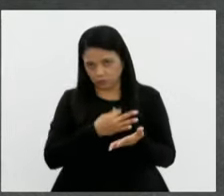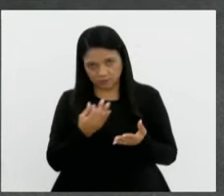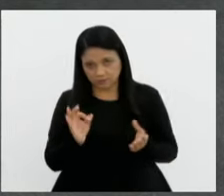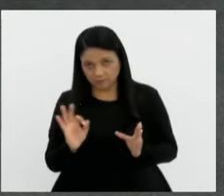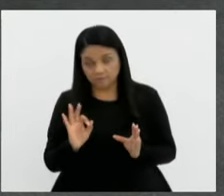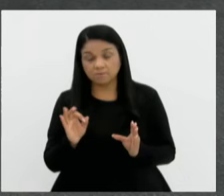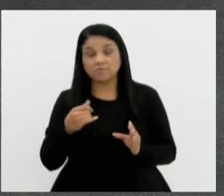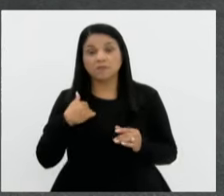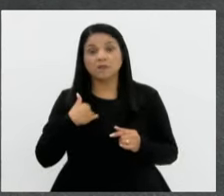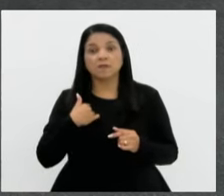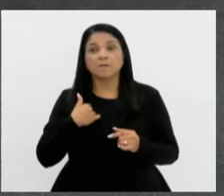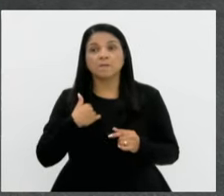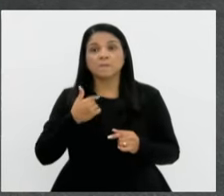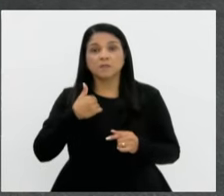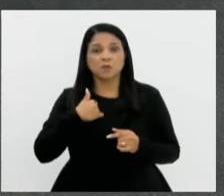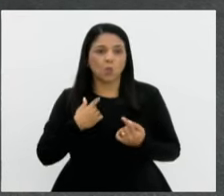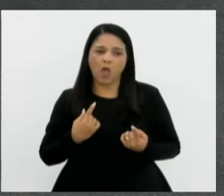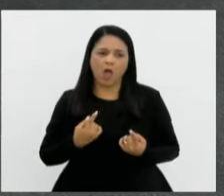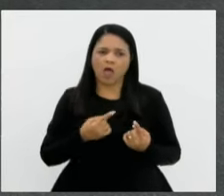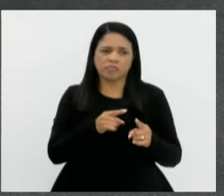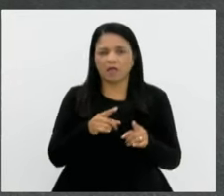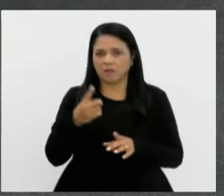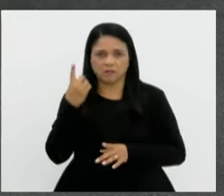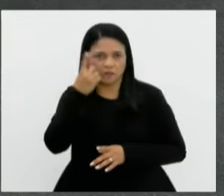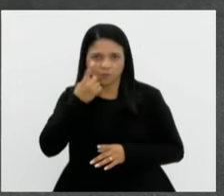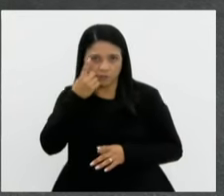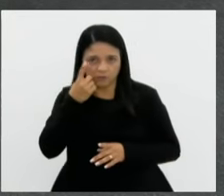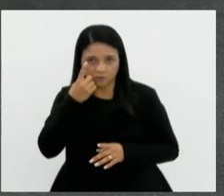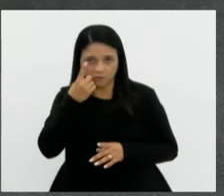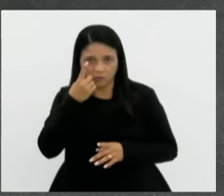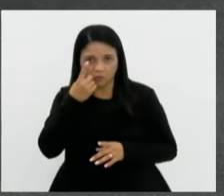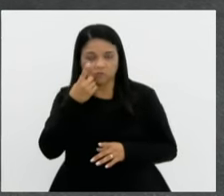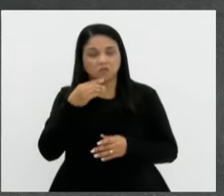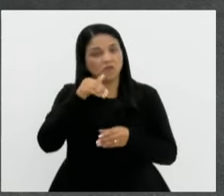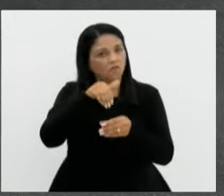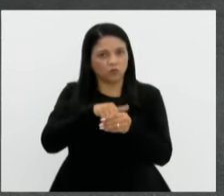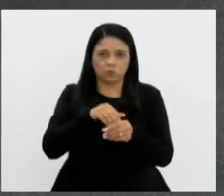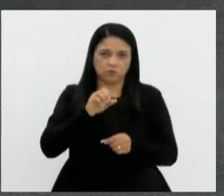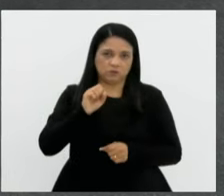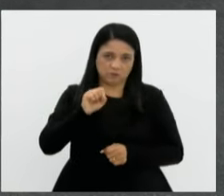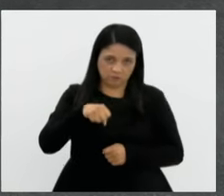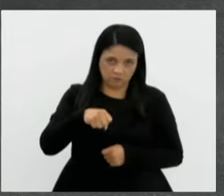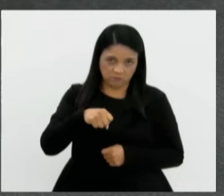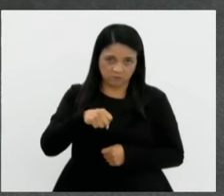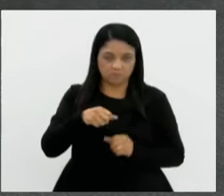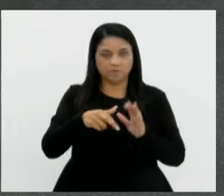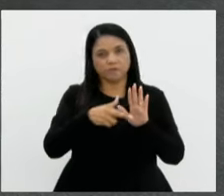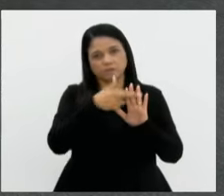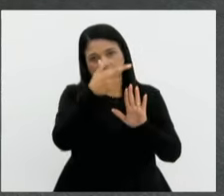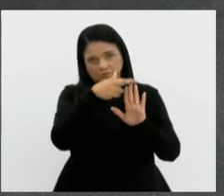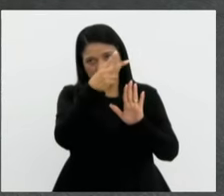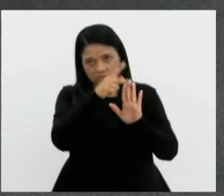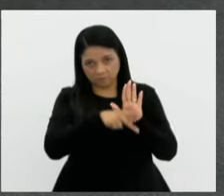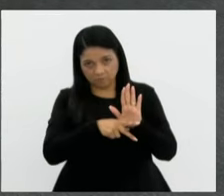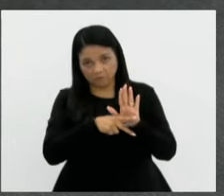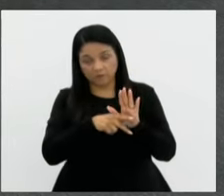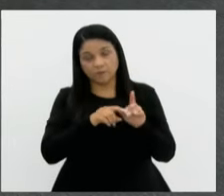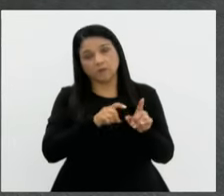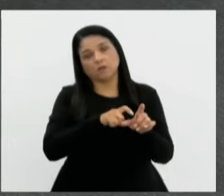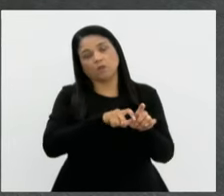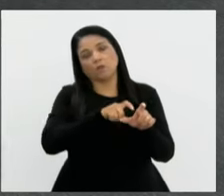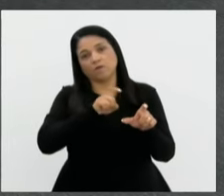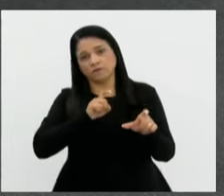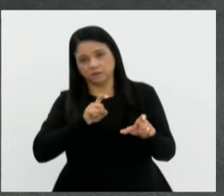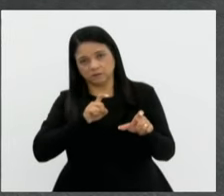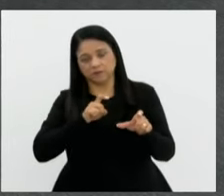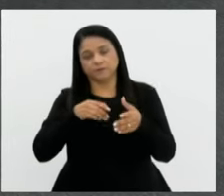não é um ataque aos deputados e deputadas que votaram sim à resolução de não afastar a deputada